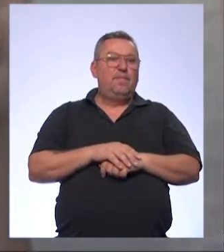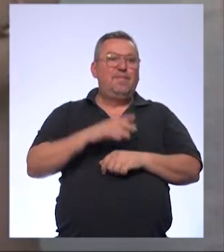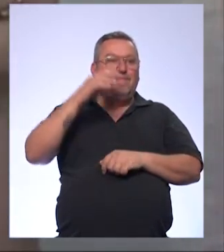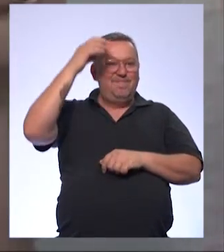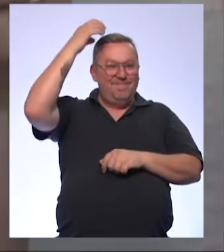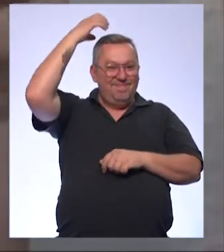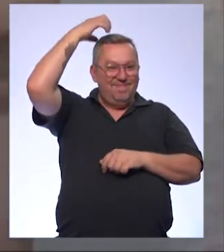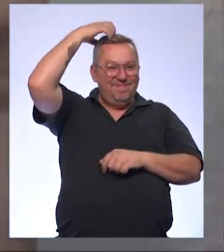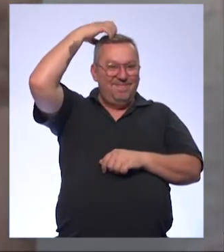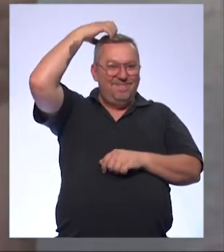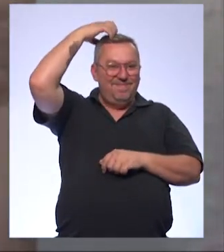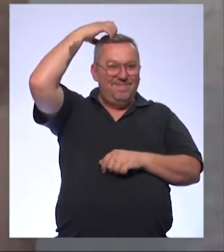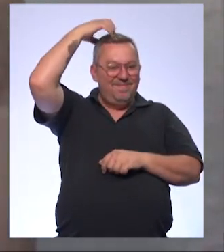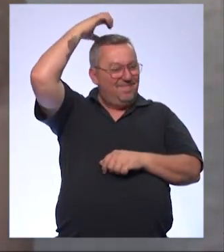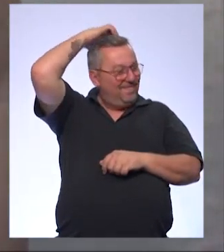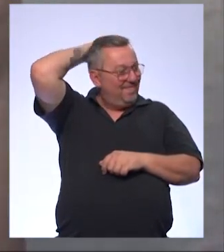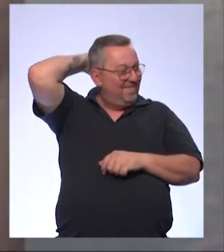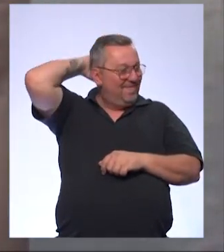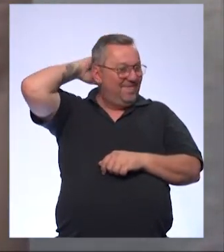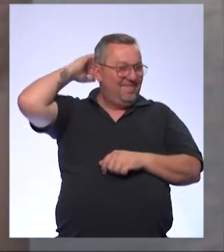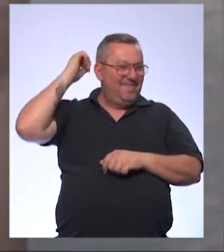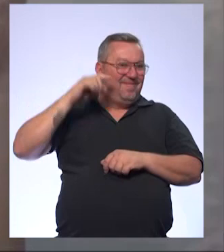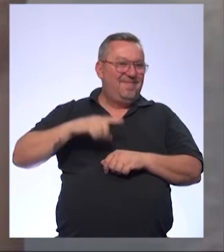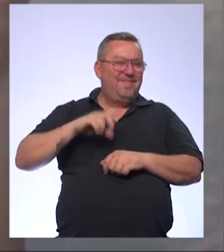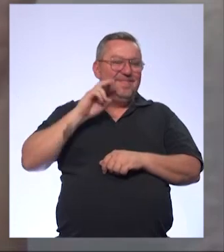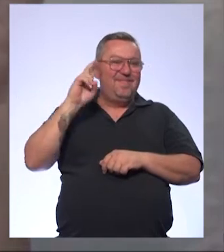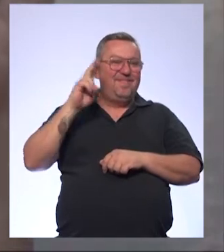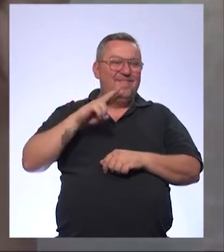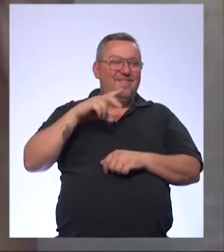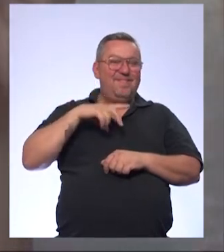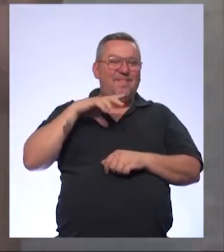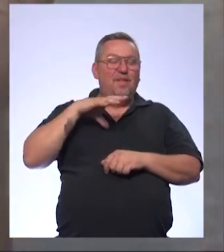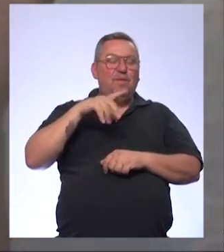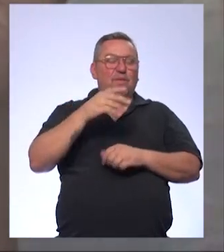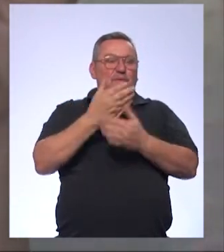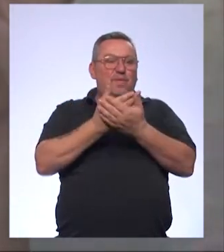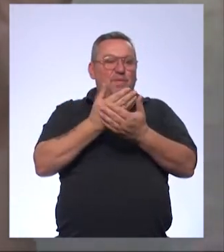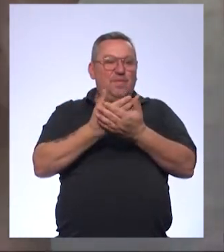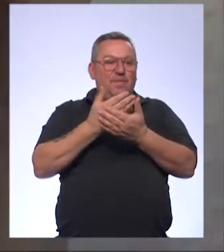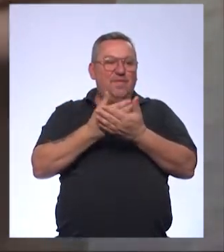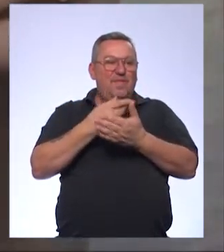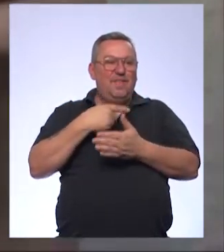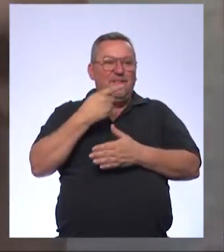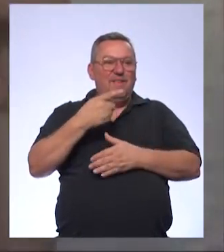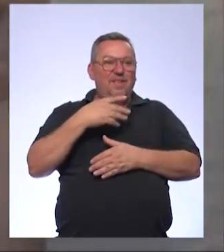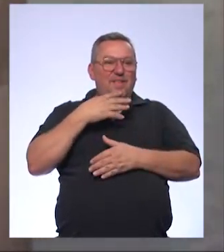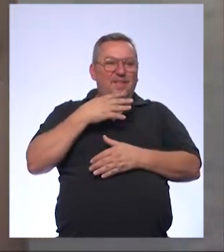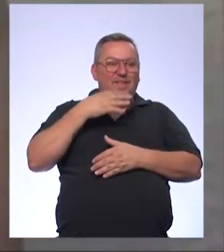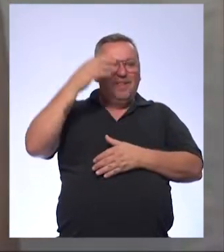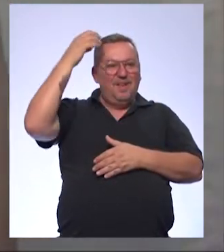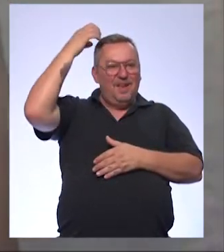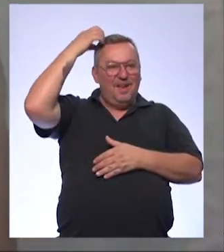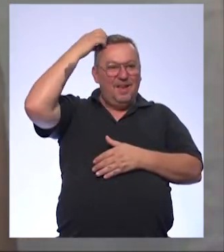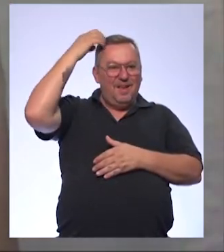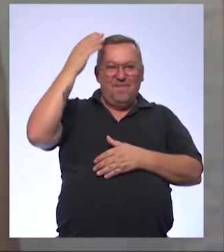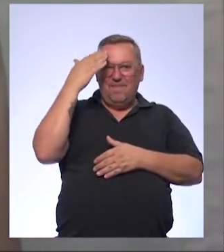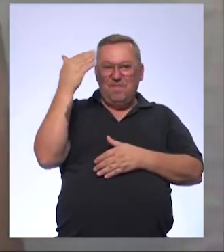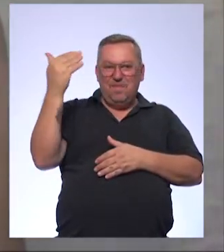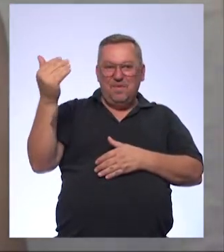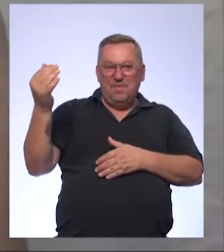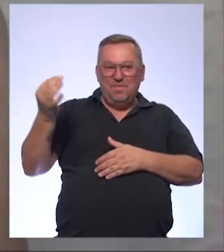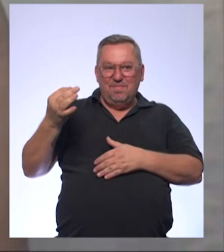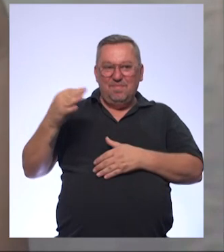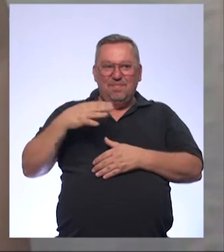reis. Eu aposto que tem muitos estudantes aí falando assim, eu conheço alguns reis bem famosos.